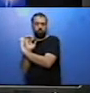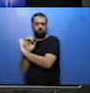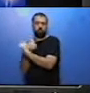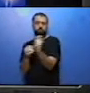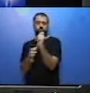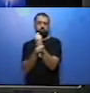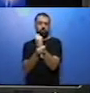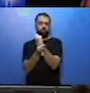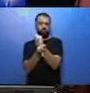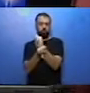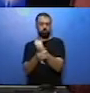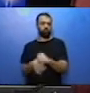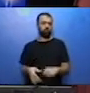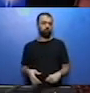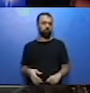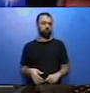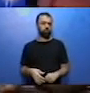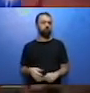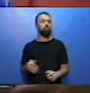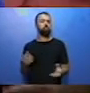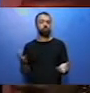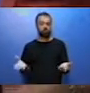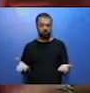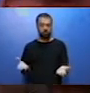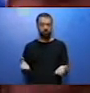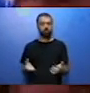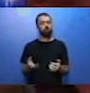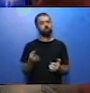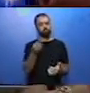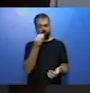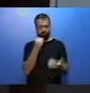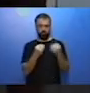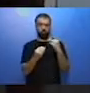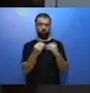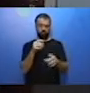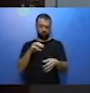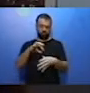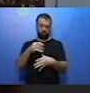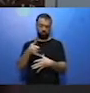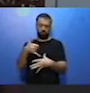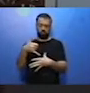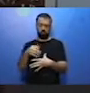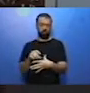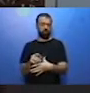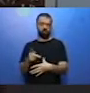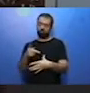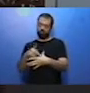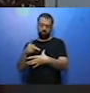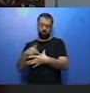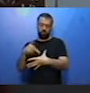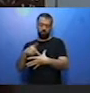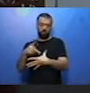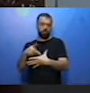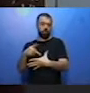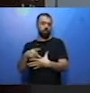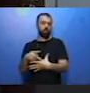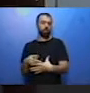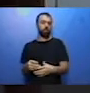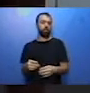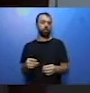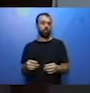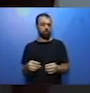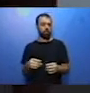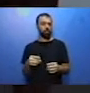corpo enquanto uma articulação então eu preciso de alimentos q tem proteína para tá reparando as